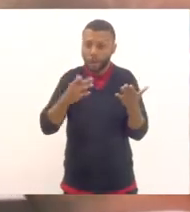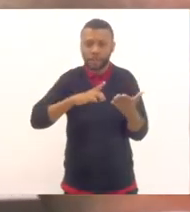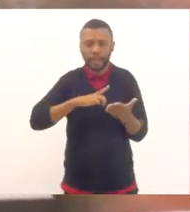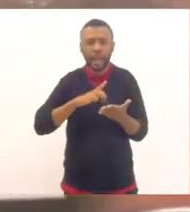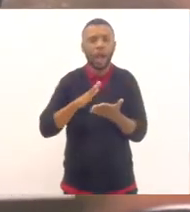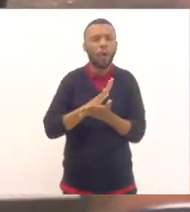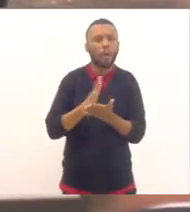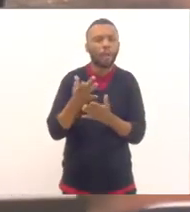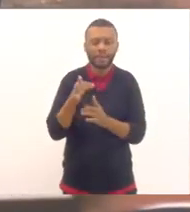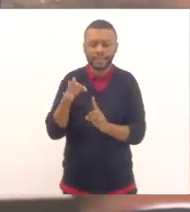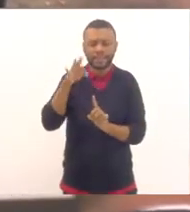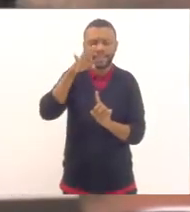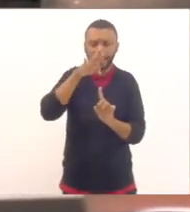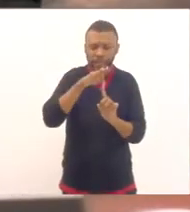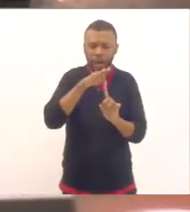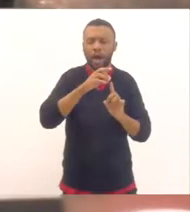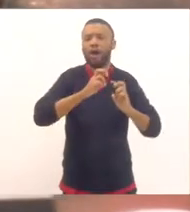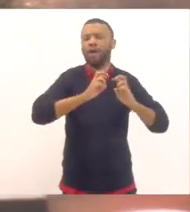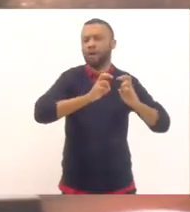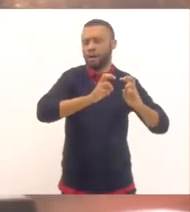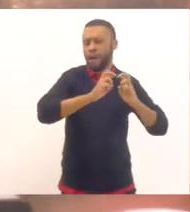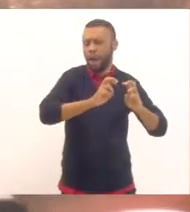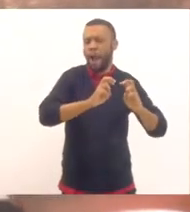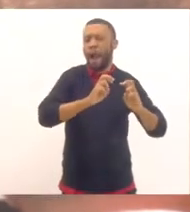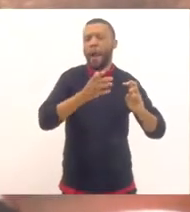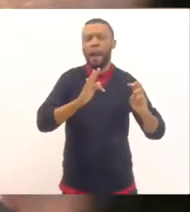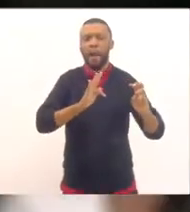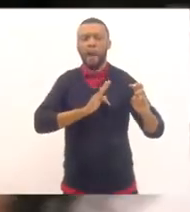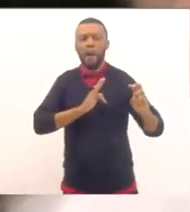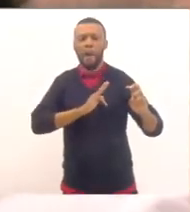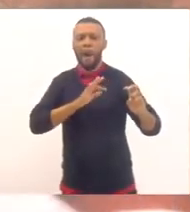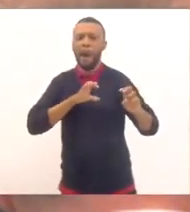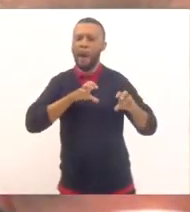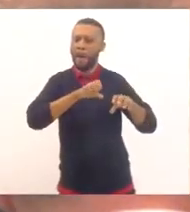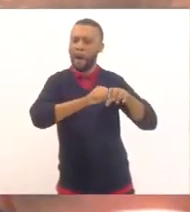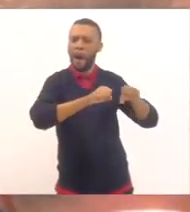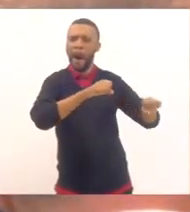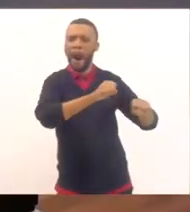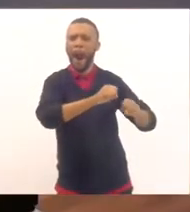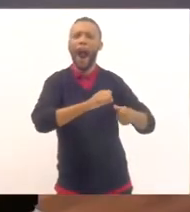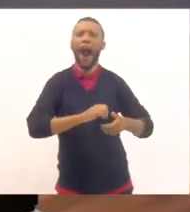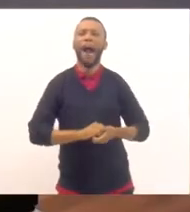dessa relacionada essas dez que está sendo ocupada pela polícia militar